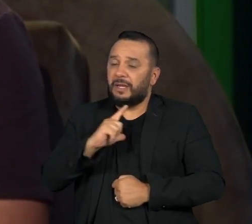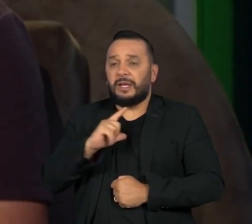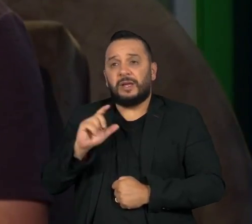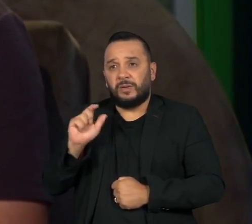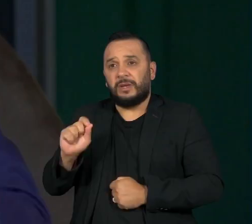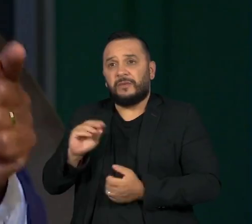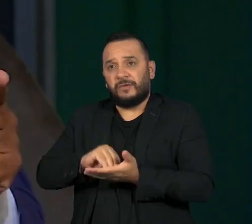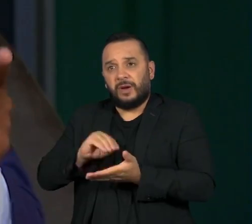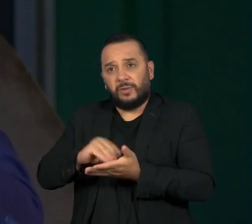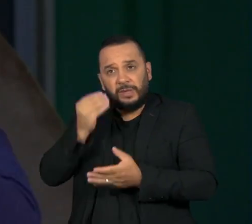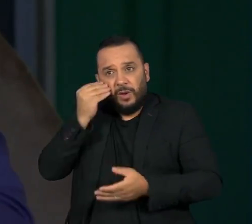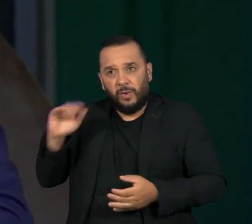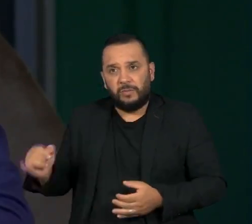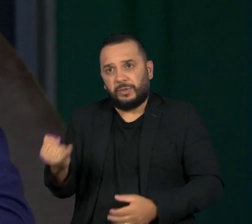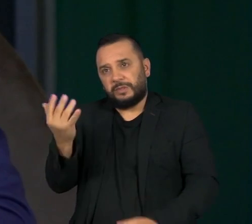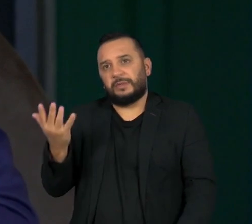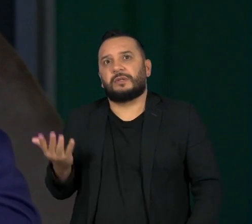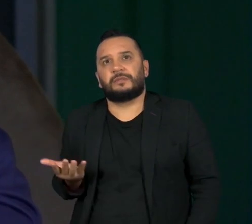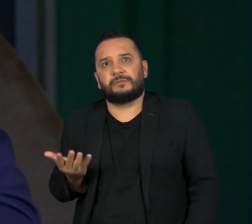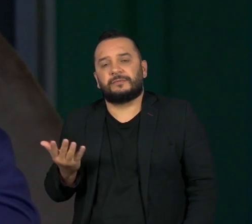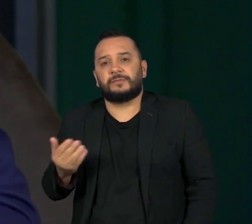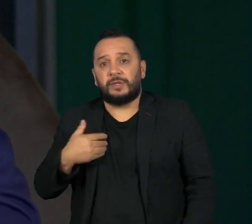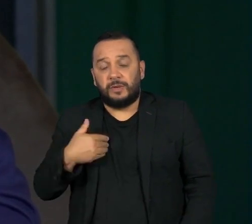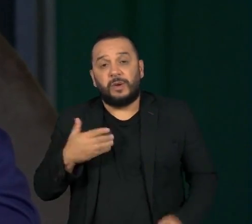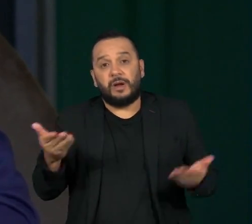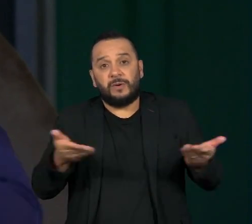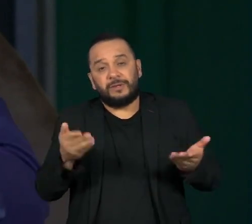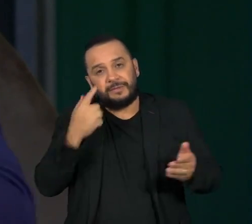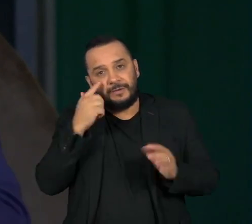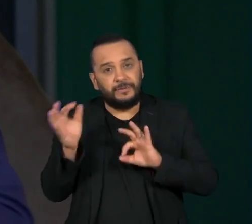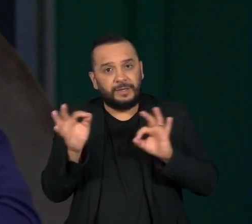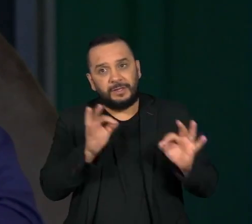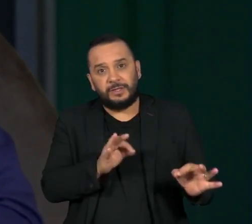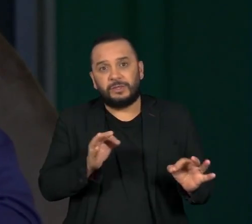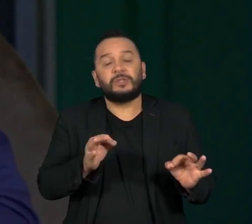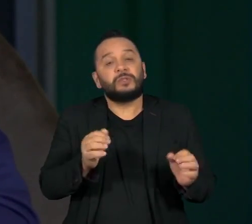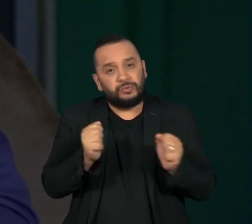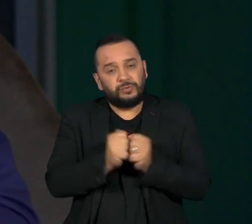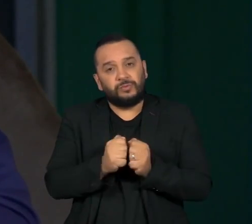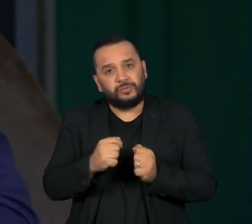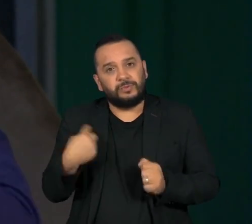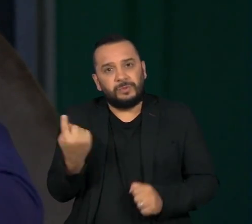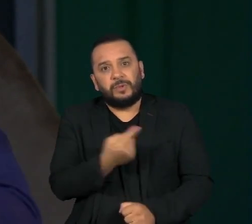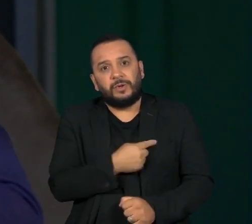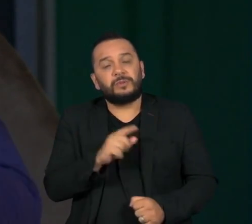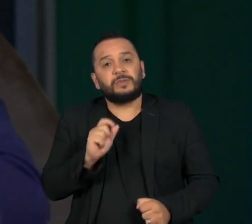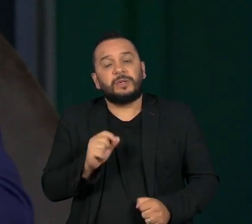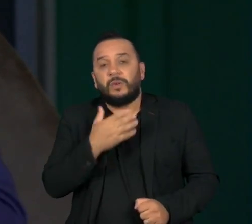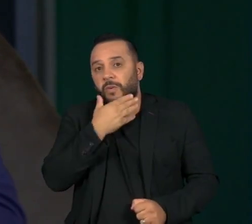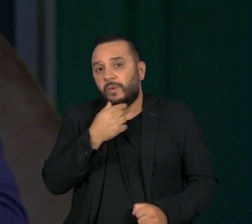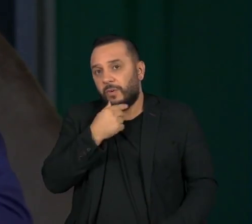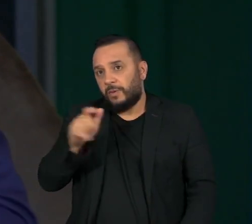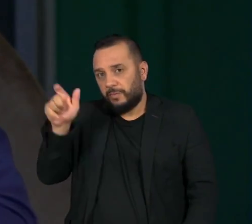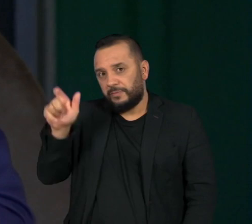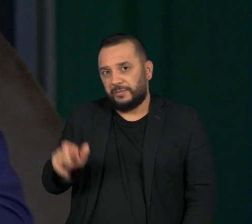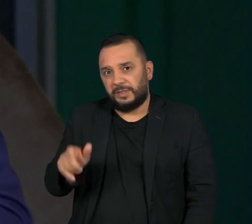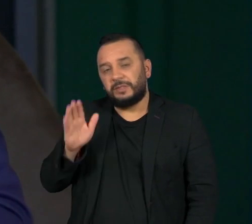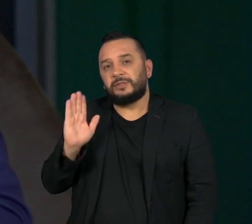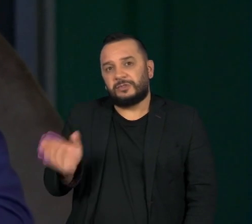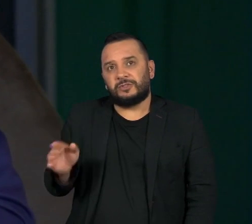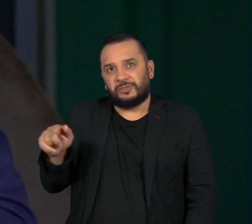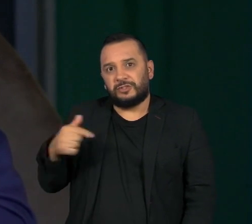de oportunidade. Eu vou convidar vocês para ver, junto com o Negros em Foco, um homem que chegou ao limite